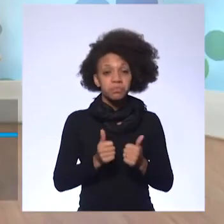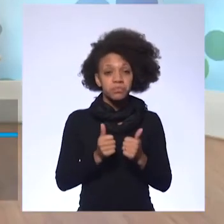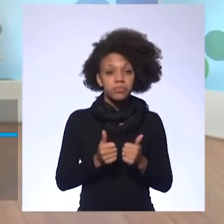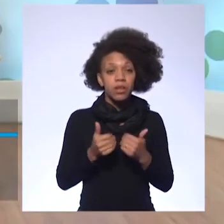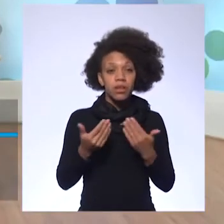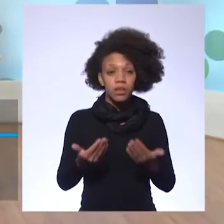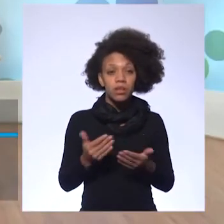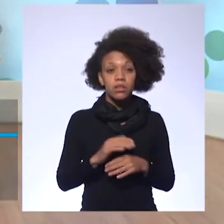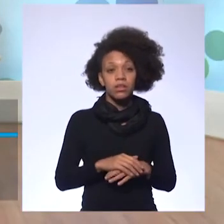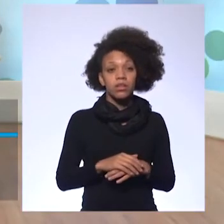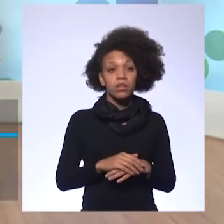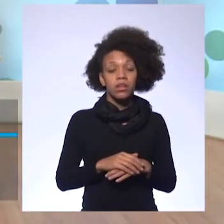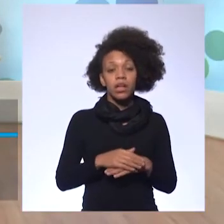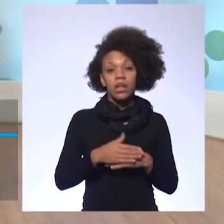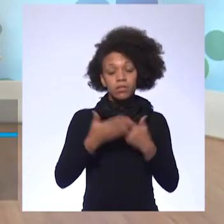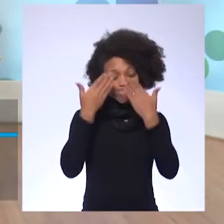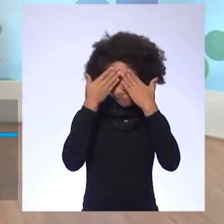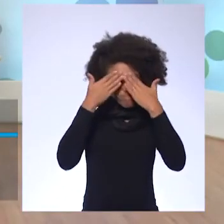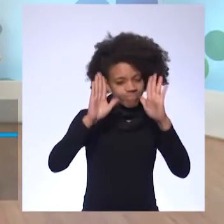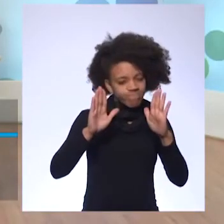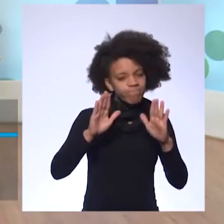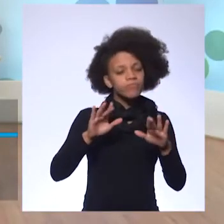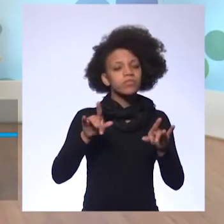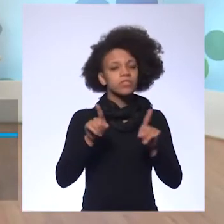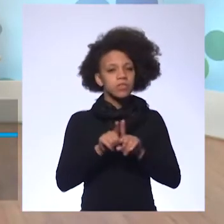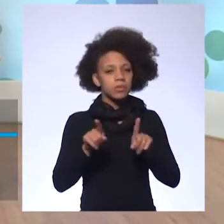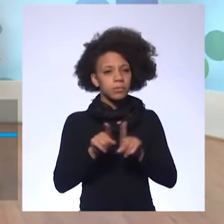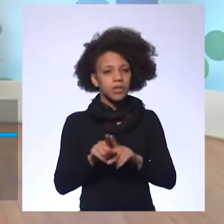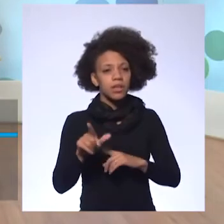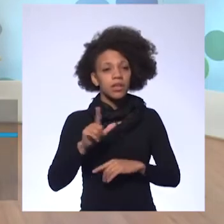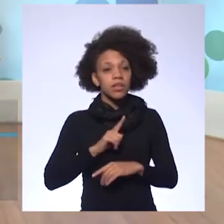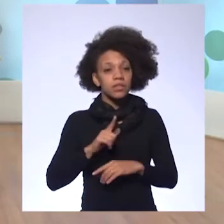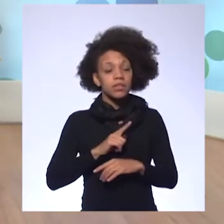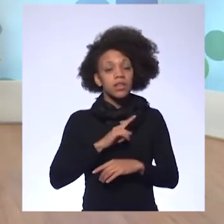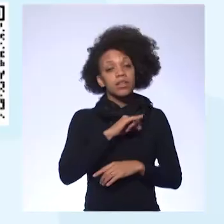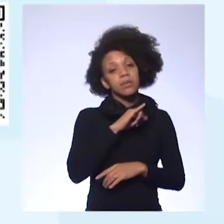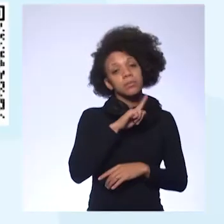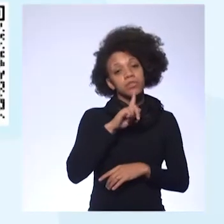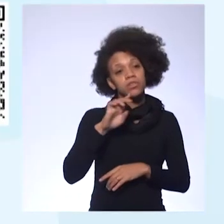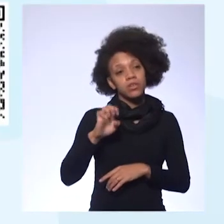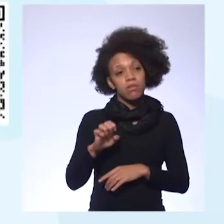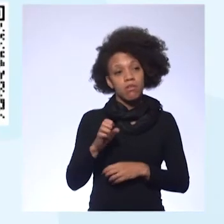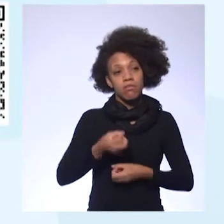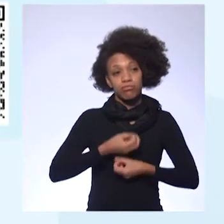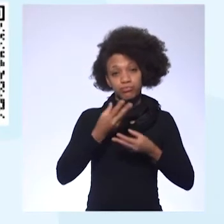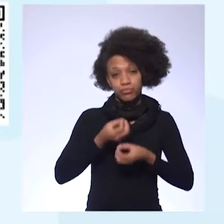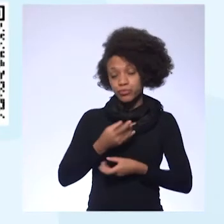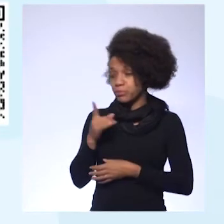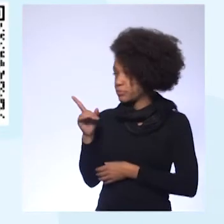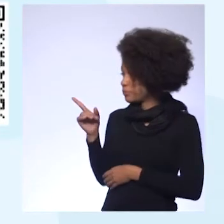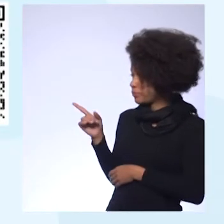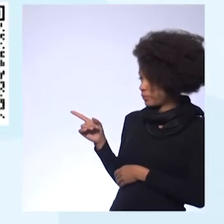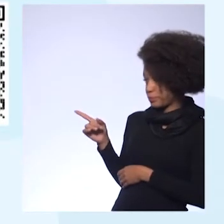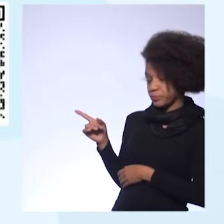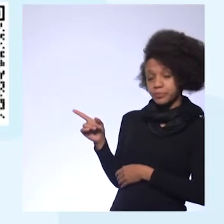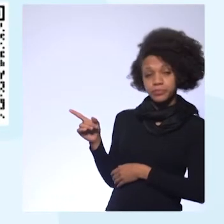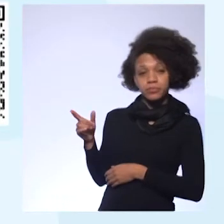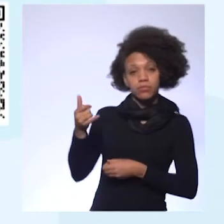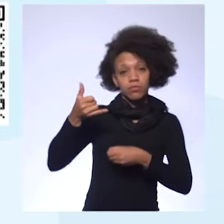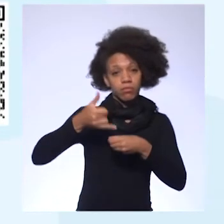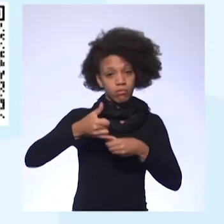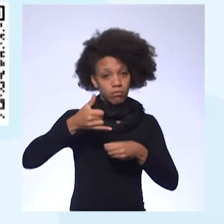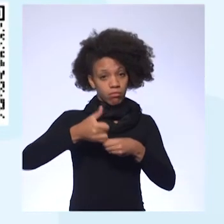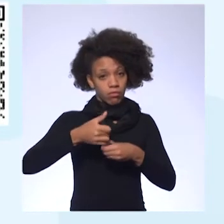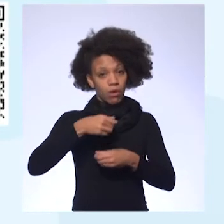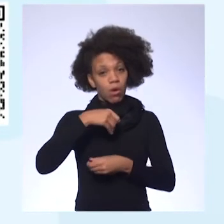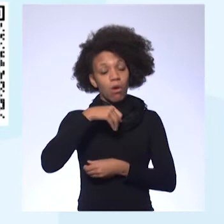que a gente, né, possa ampliar os conhecimentos, tem aí da Agência IBGE de Notícias, né, diesel, óleos